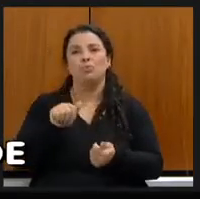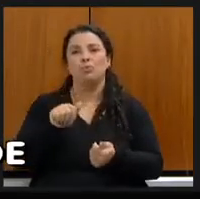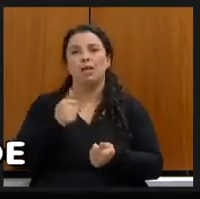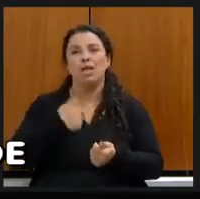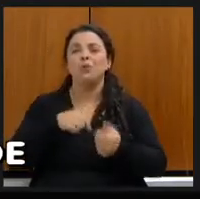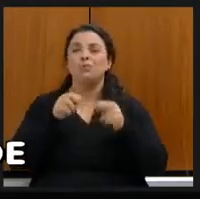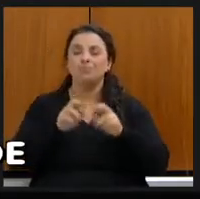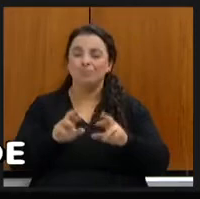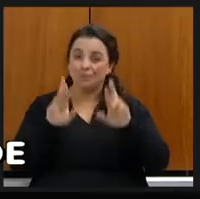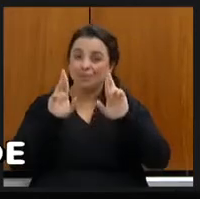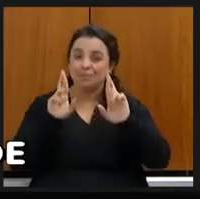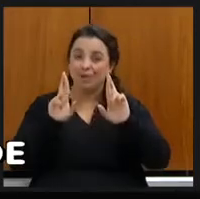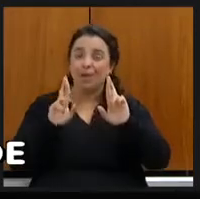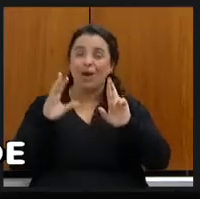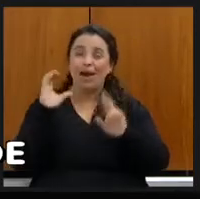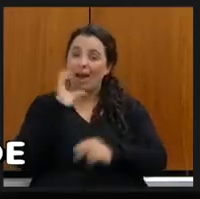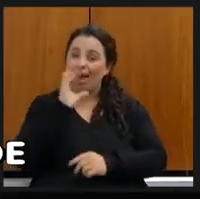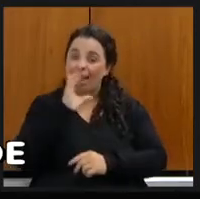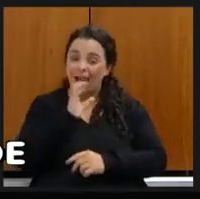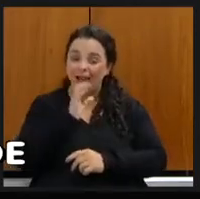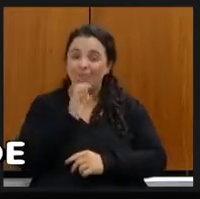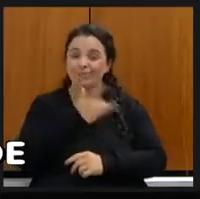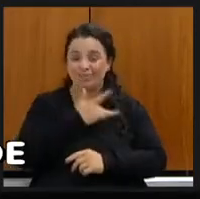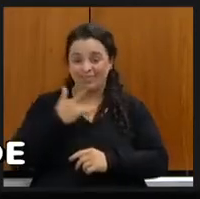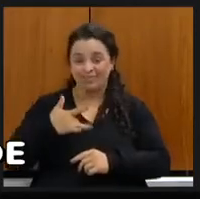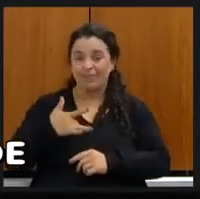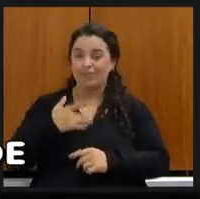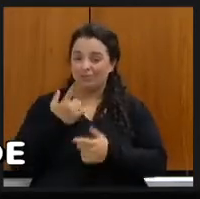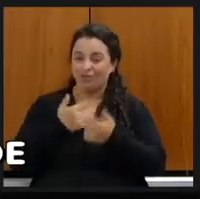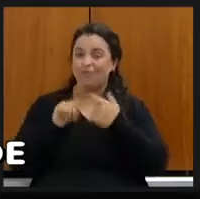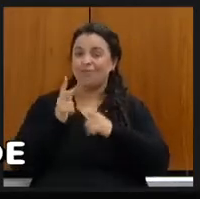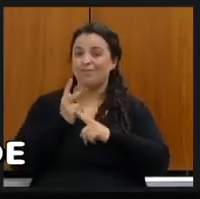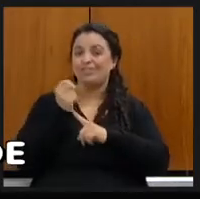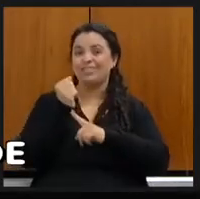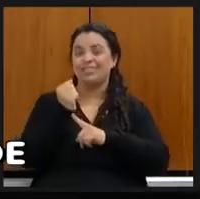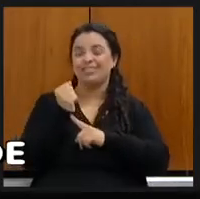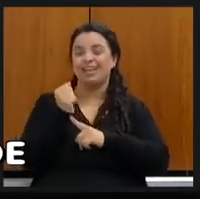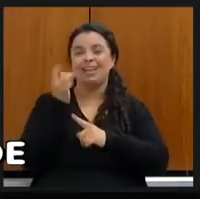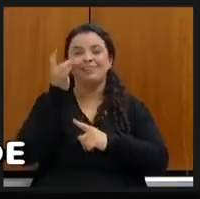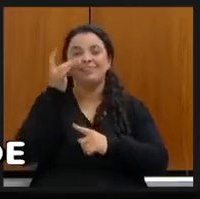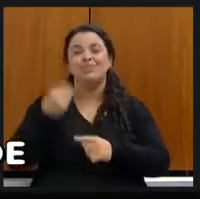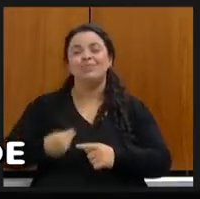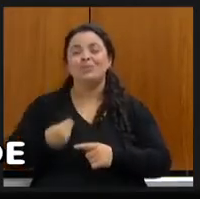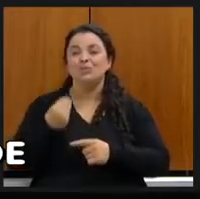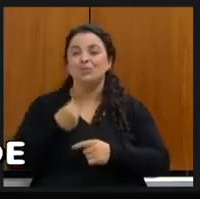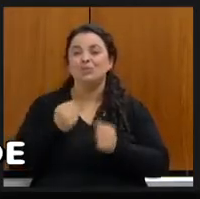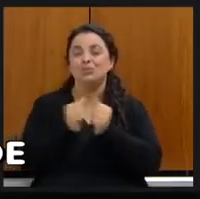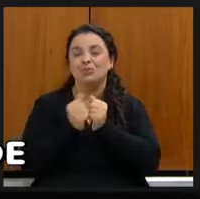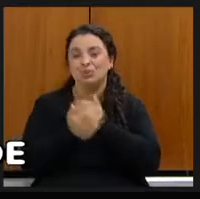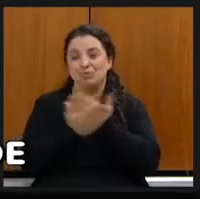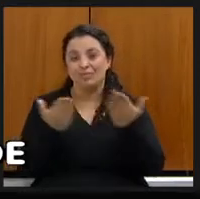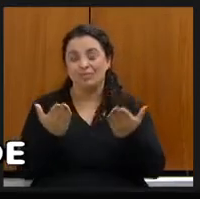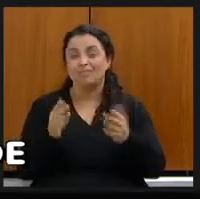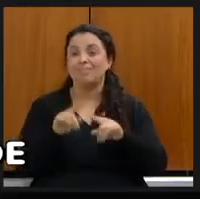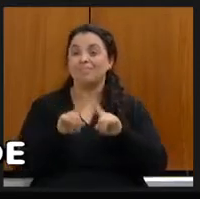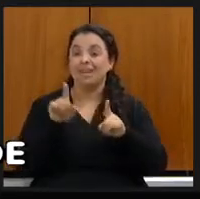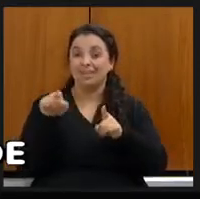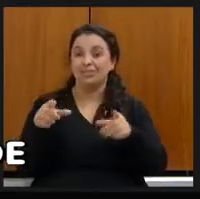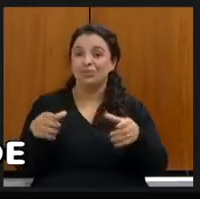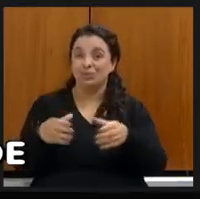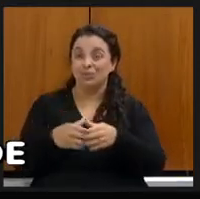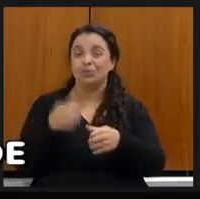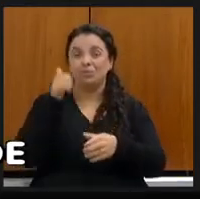é muito em breve mas quero a vocês que as bravas mulheres do para Elas já estão